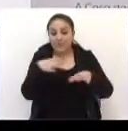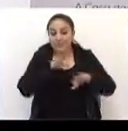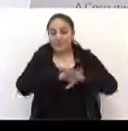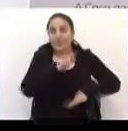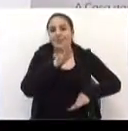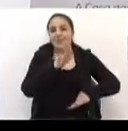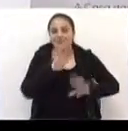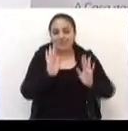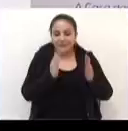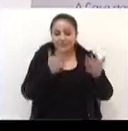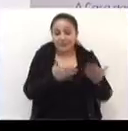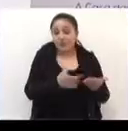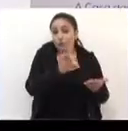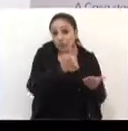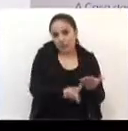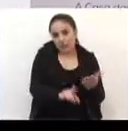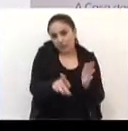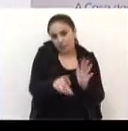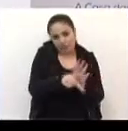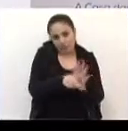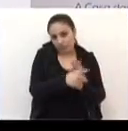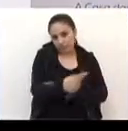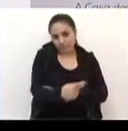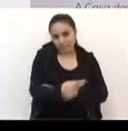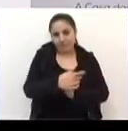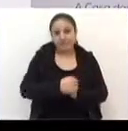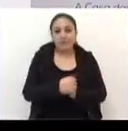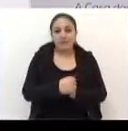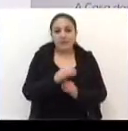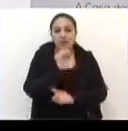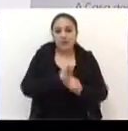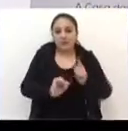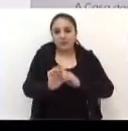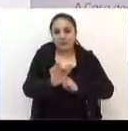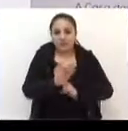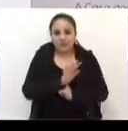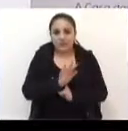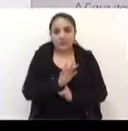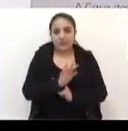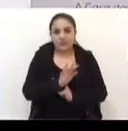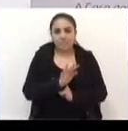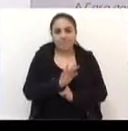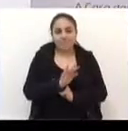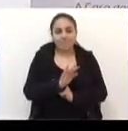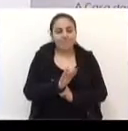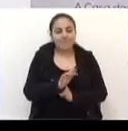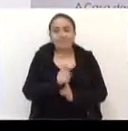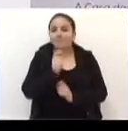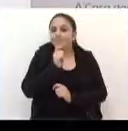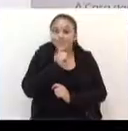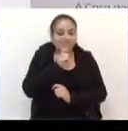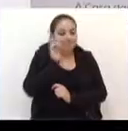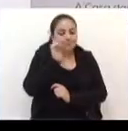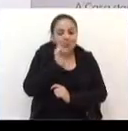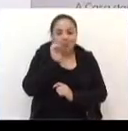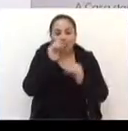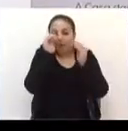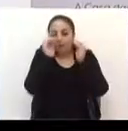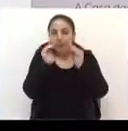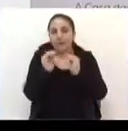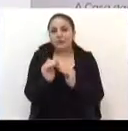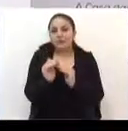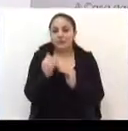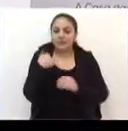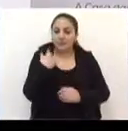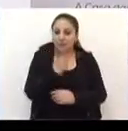de alguns outros direitos e que a sociedade, por vezes, ainda não consegue respeitar. A gente tem